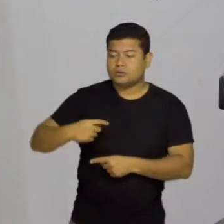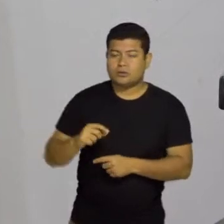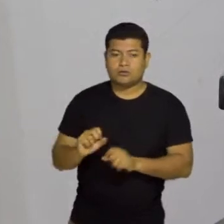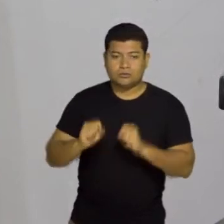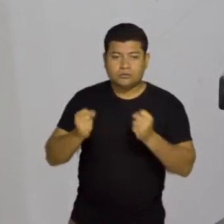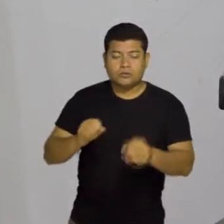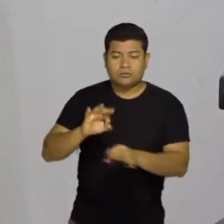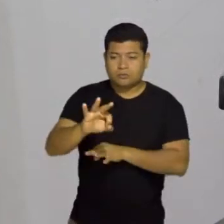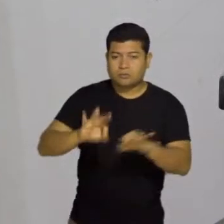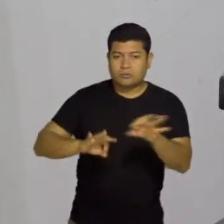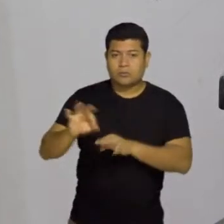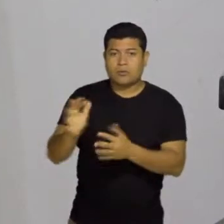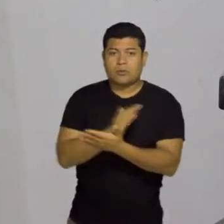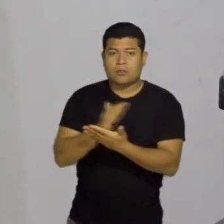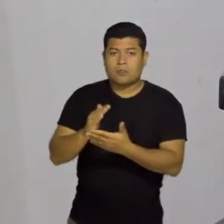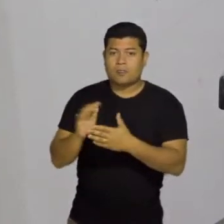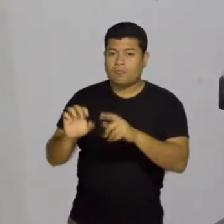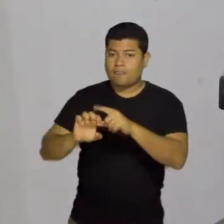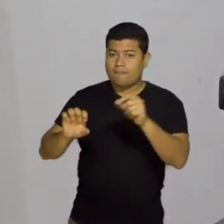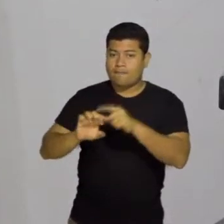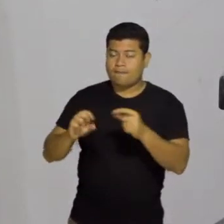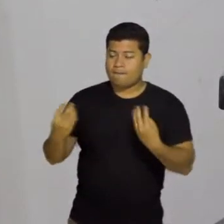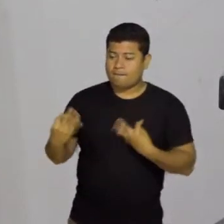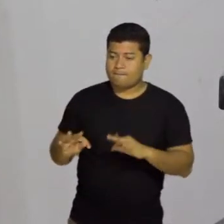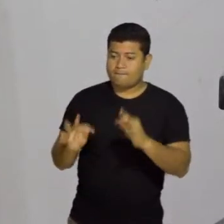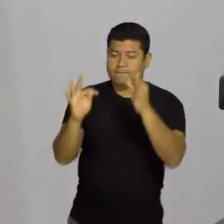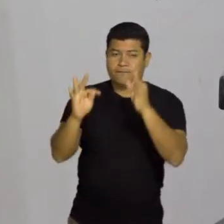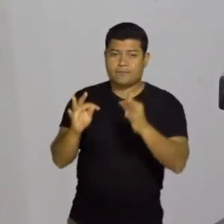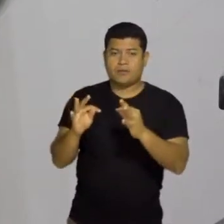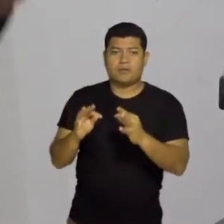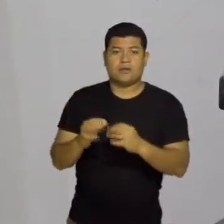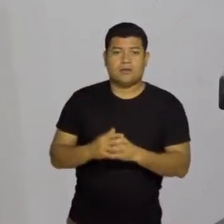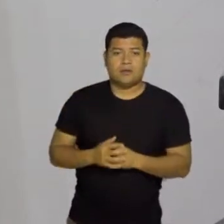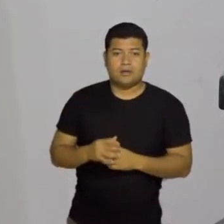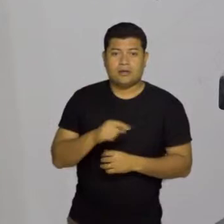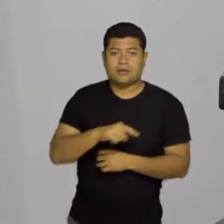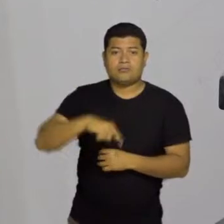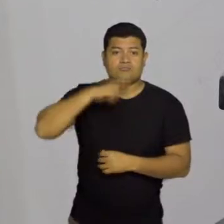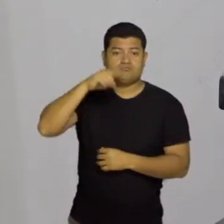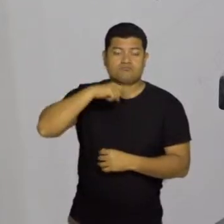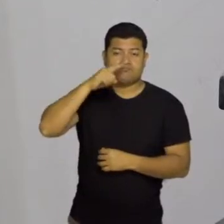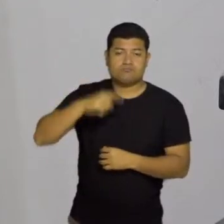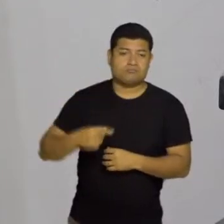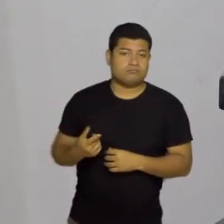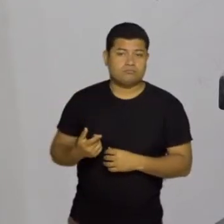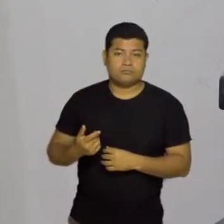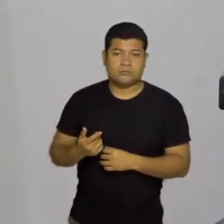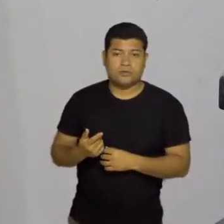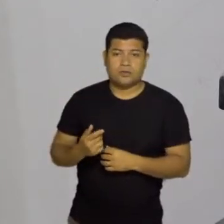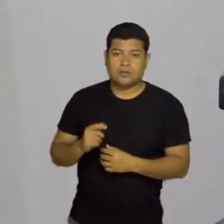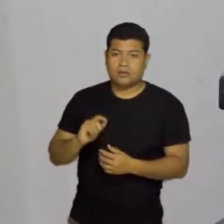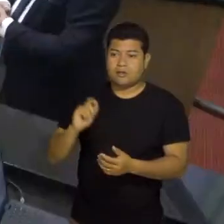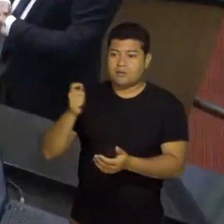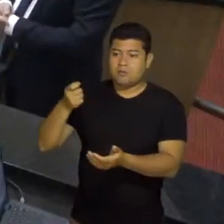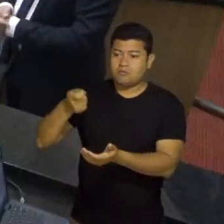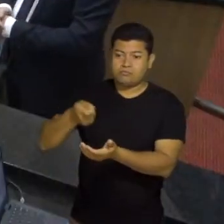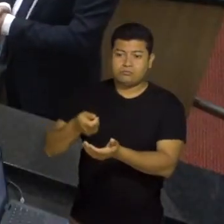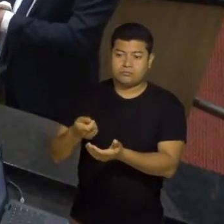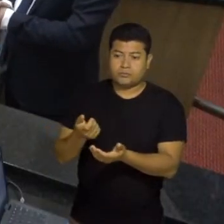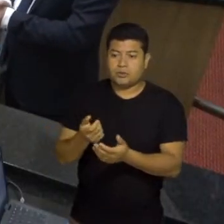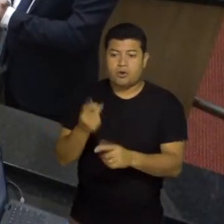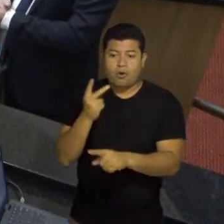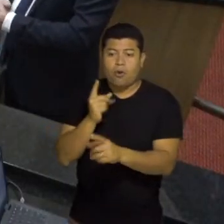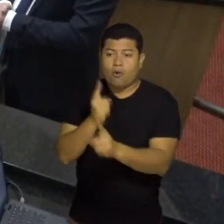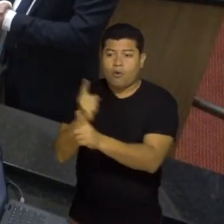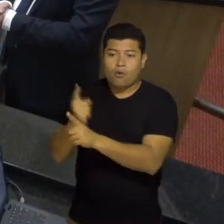e têm dito que mesmo empresas tecnologicamente muito bem preparadas, eles já não têm mais condições de ter mão de obra? Eu sei,